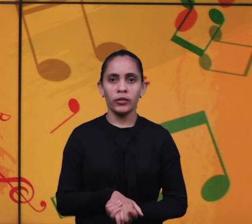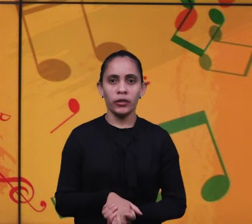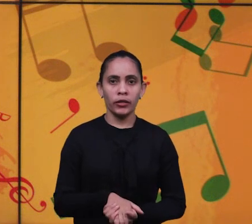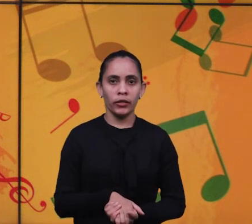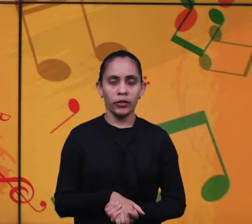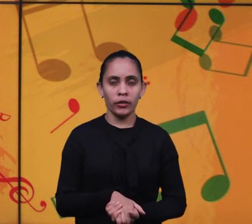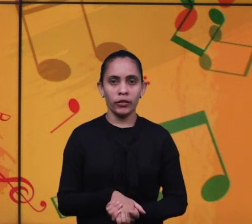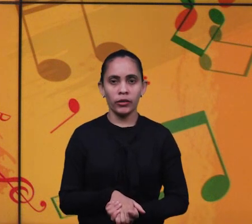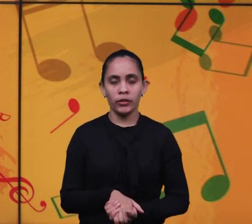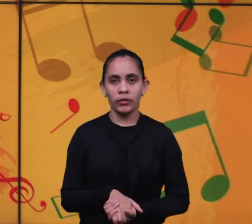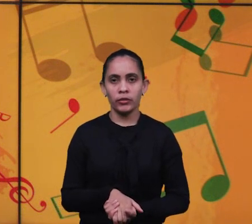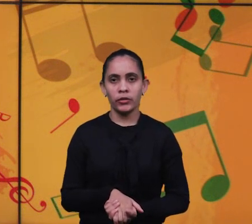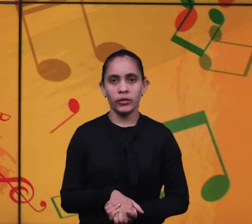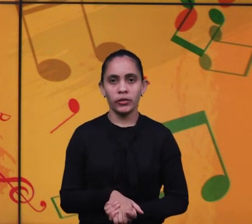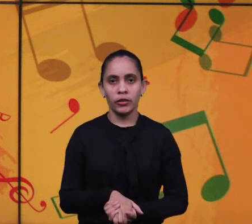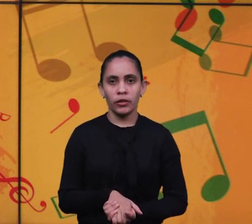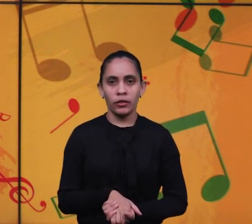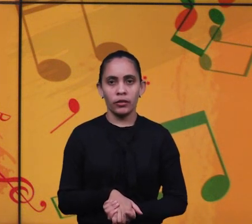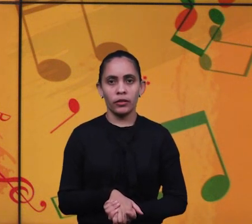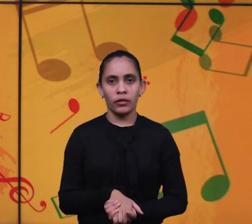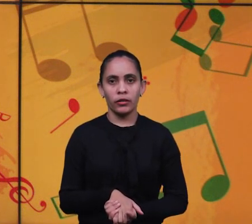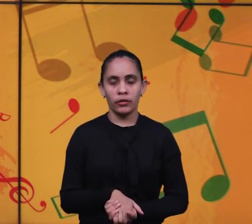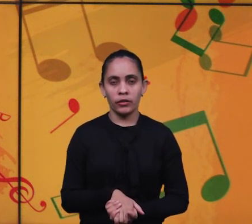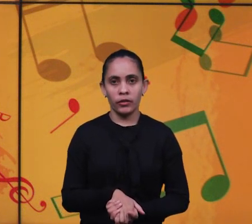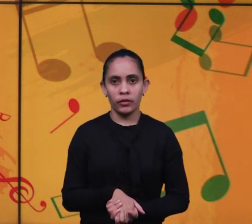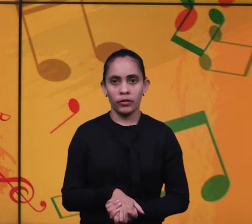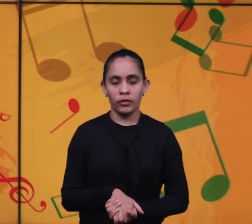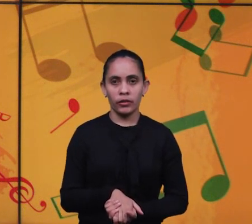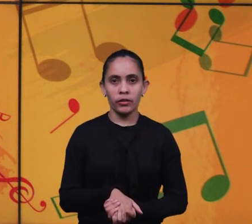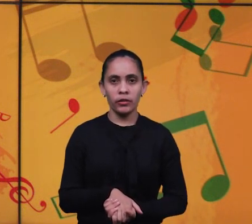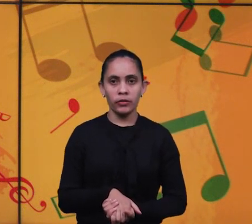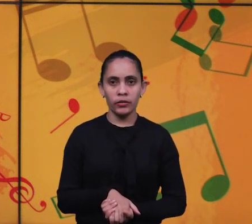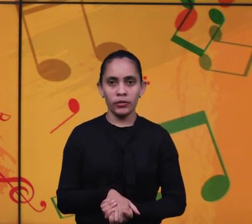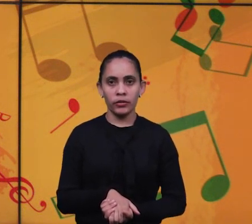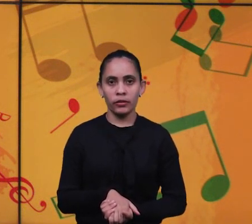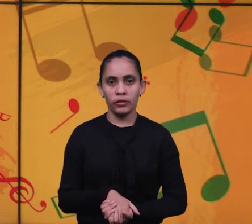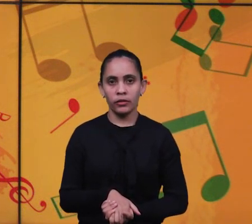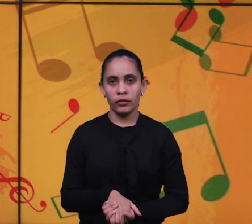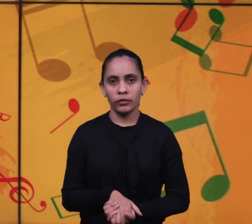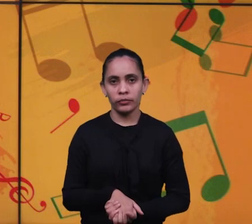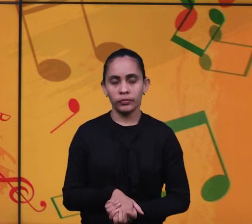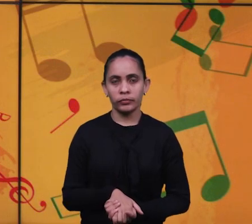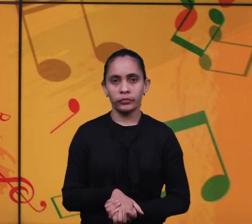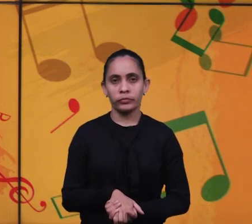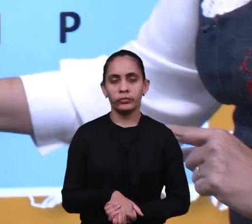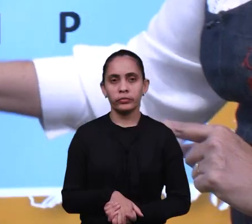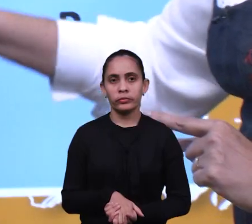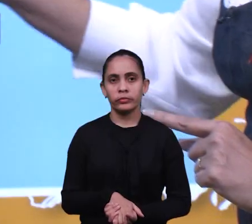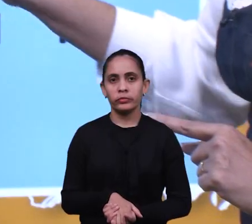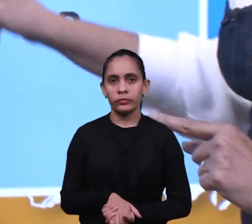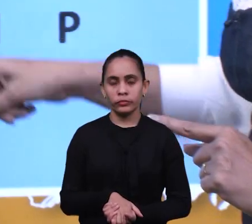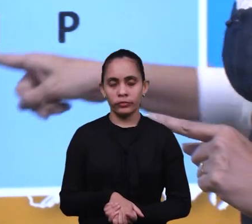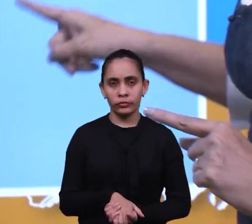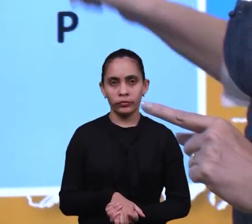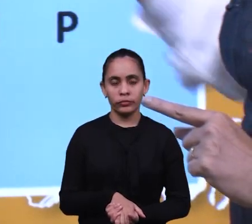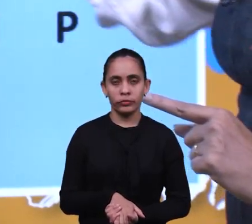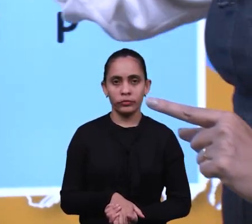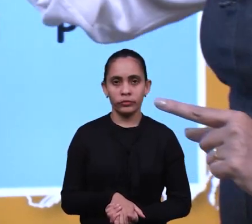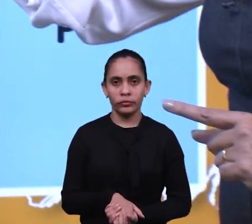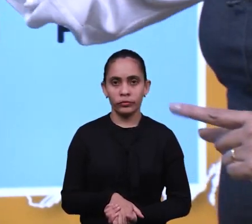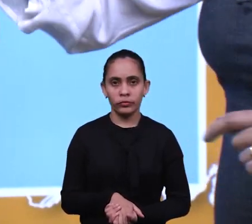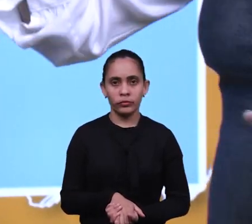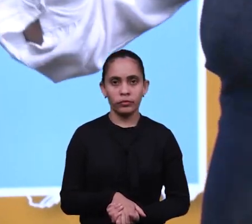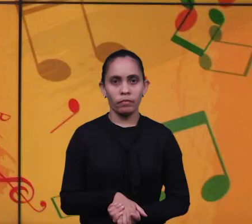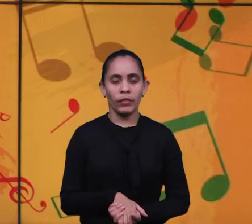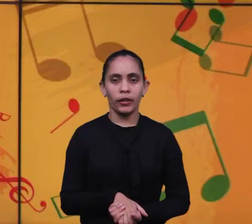P, P, X e P, P, X e P. P, X e P, P, X e P.